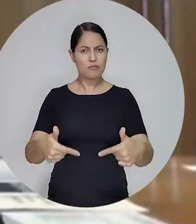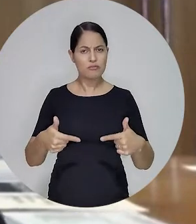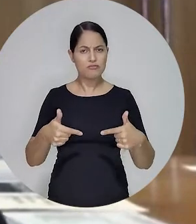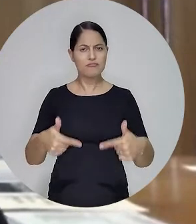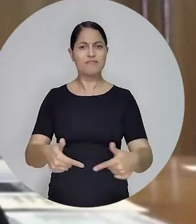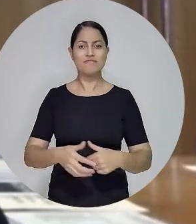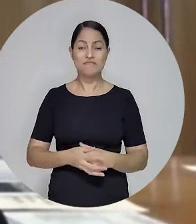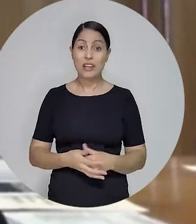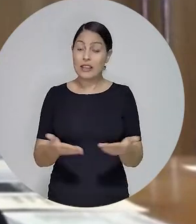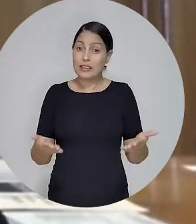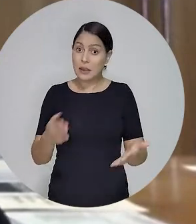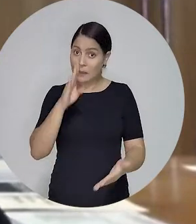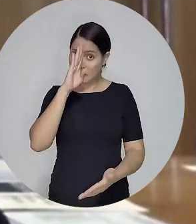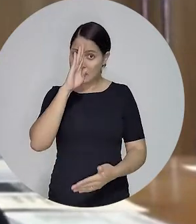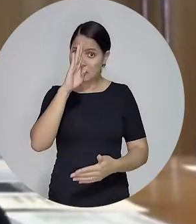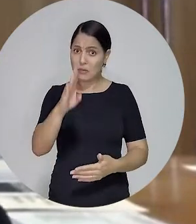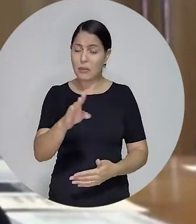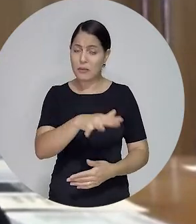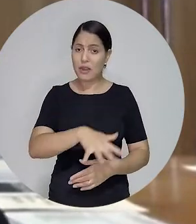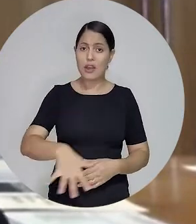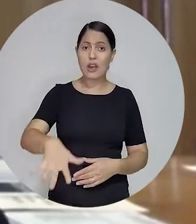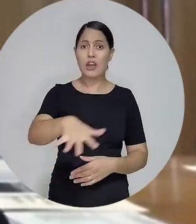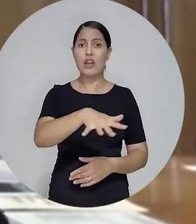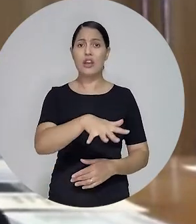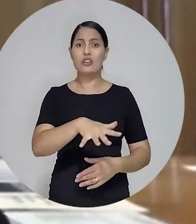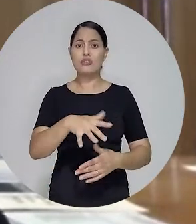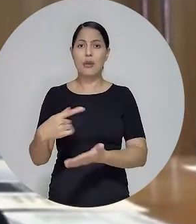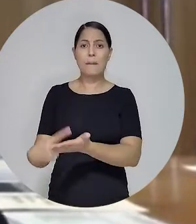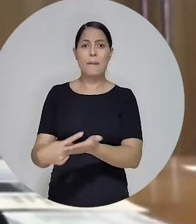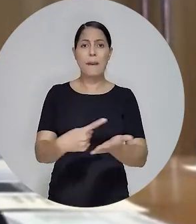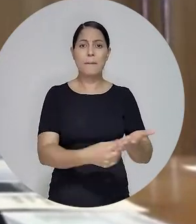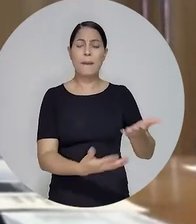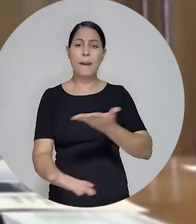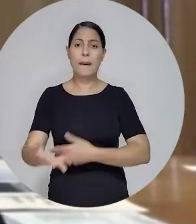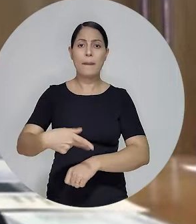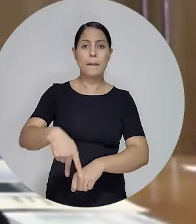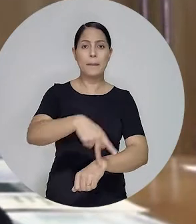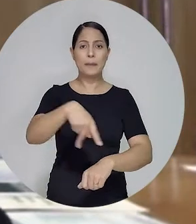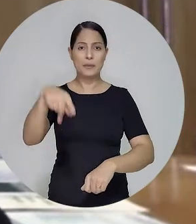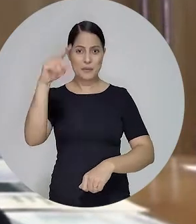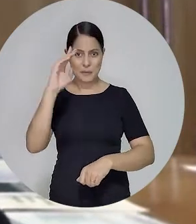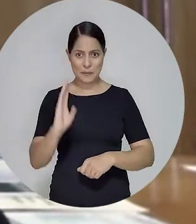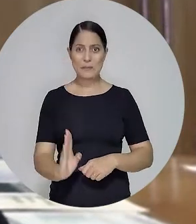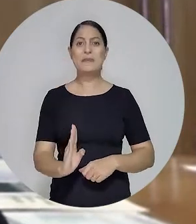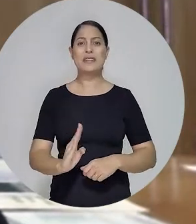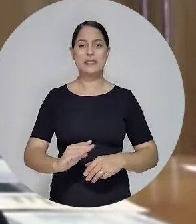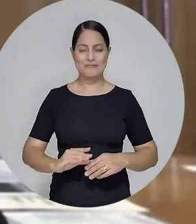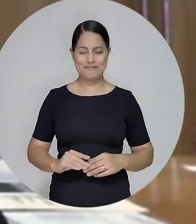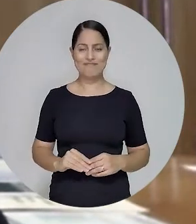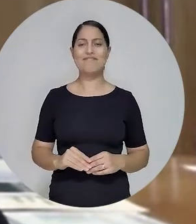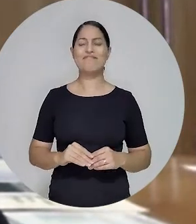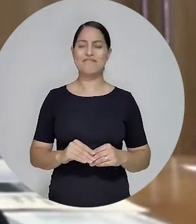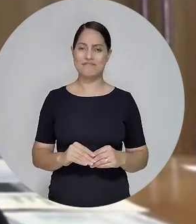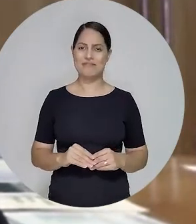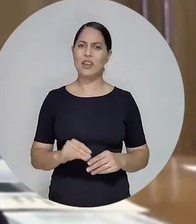povo, sem os consulados para ampliar as fronteiras da histórica parceria luso-brasileira.